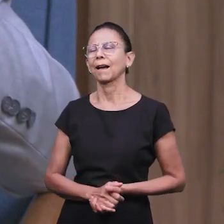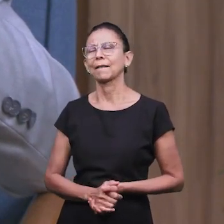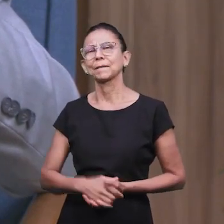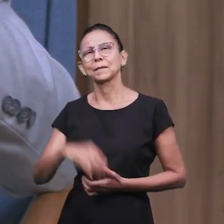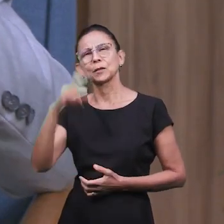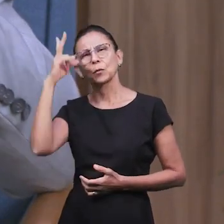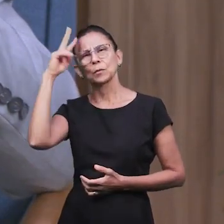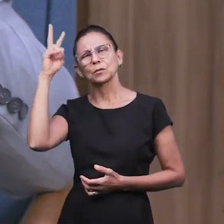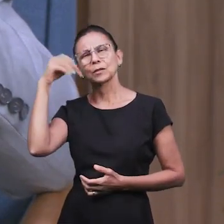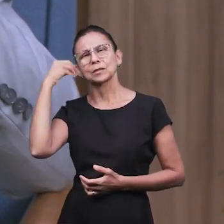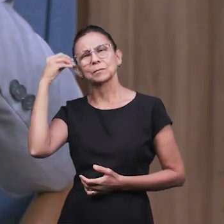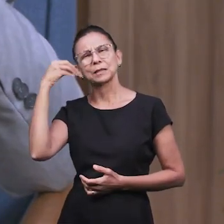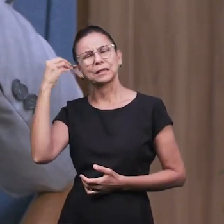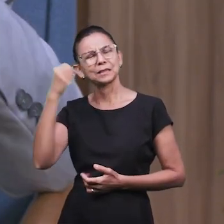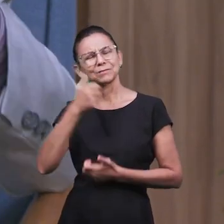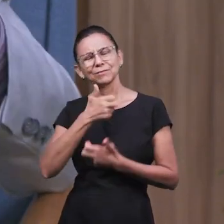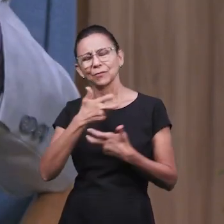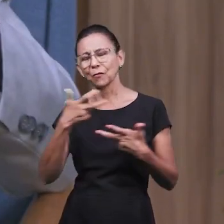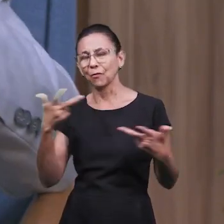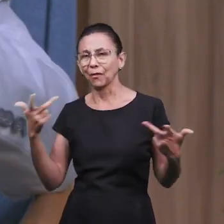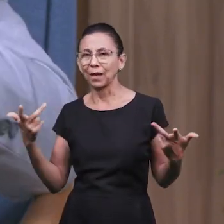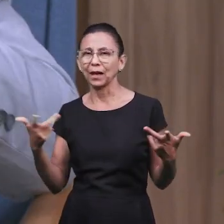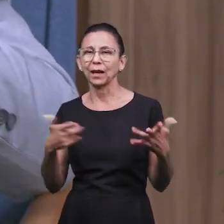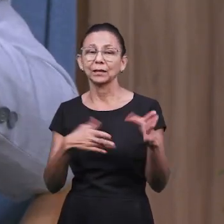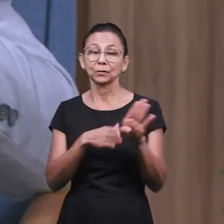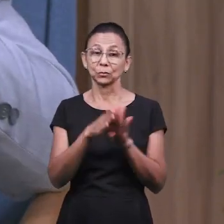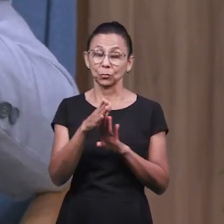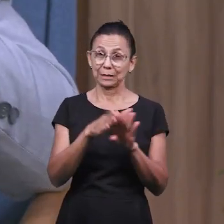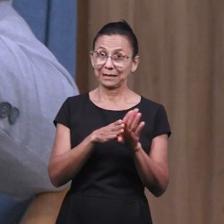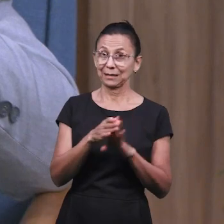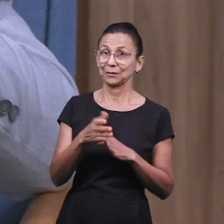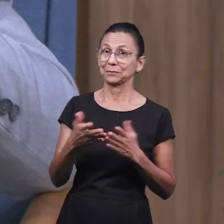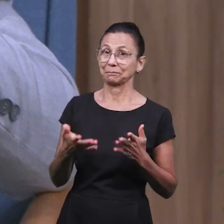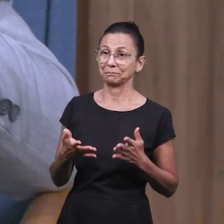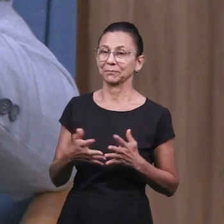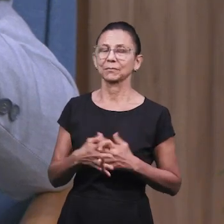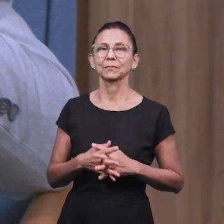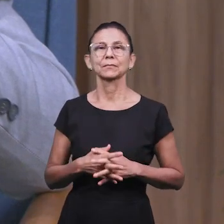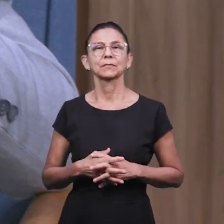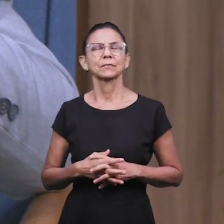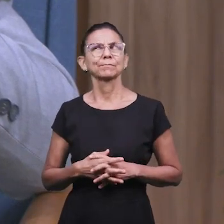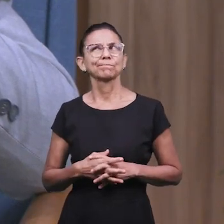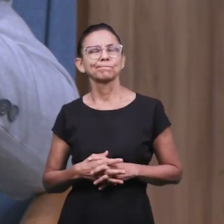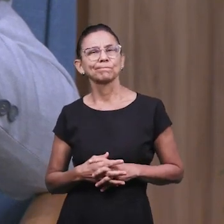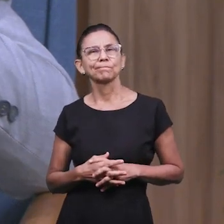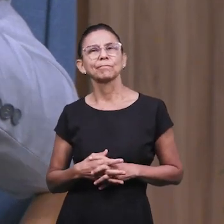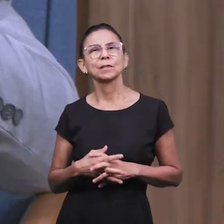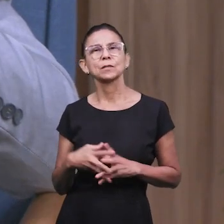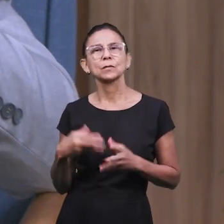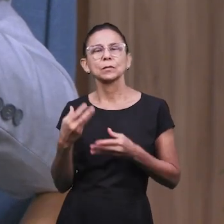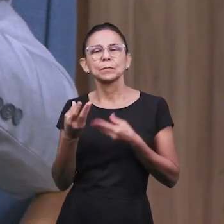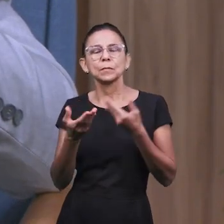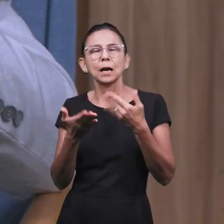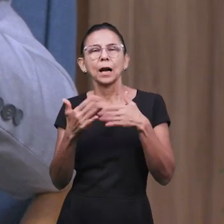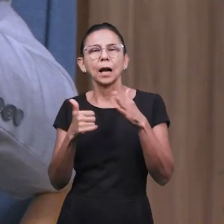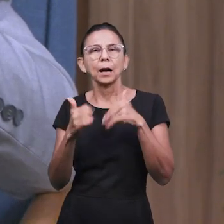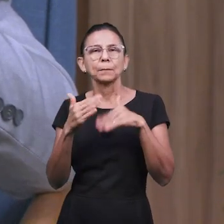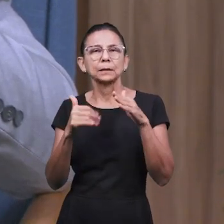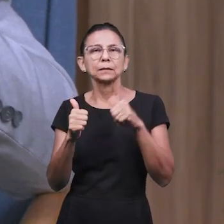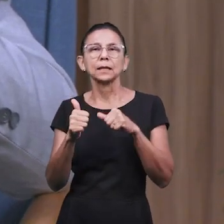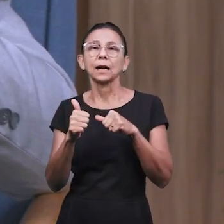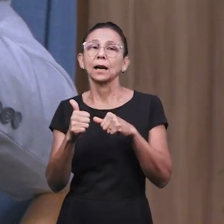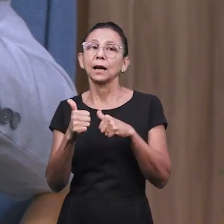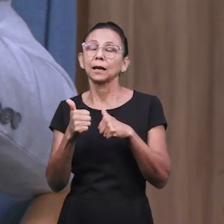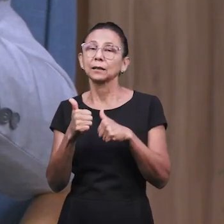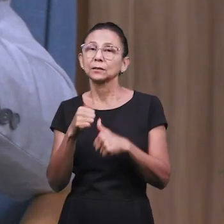então, trazem consigo uma história de vida e muitas experiências e conselhos para nos dar. Mas lidar com idosos